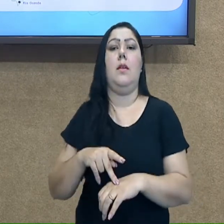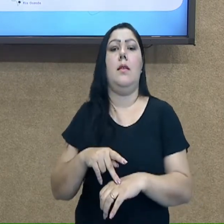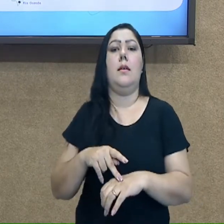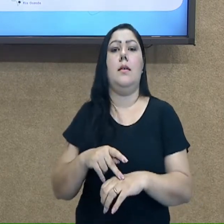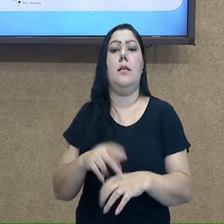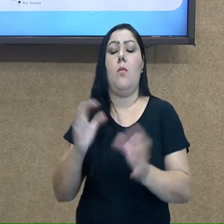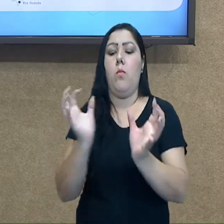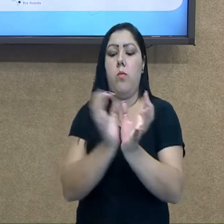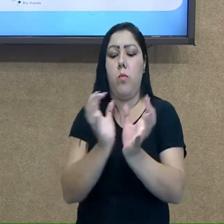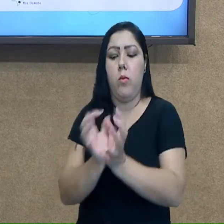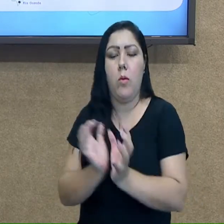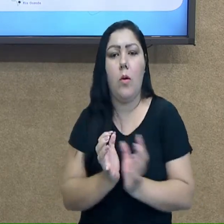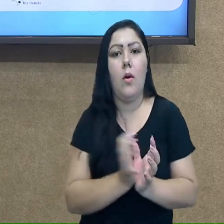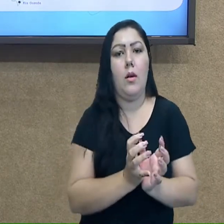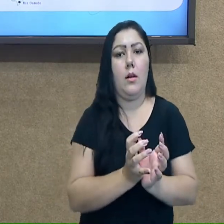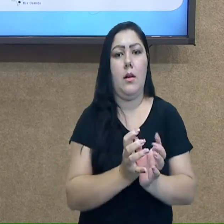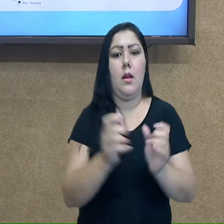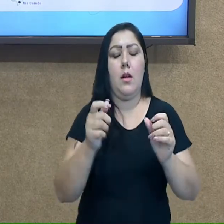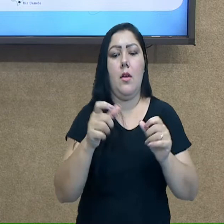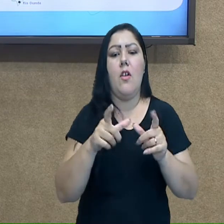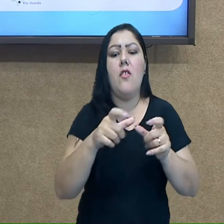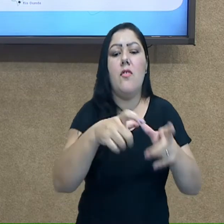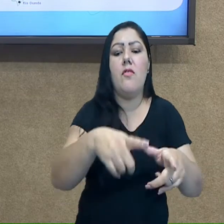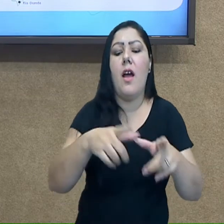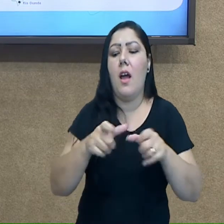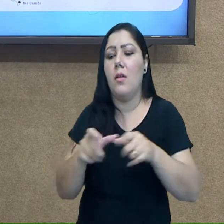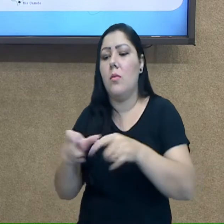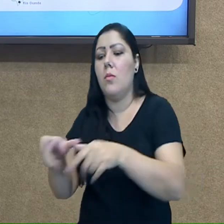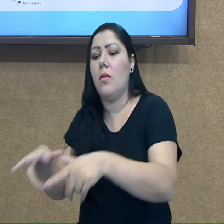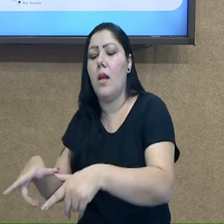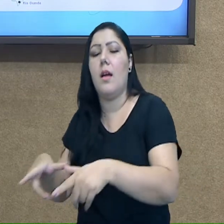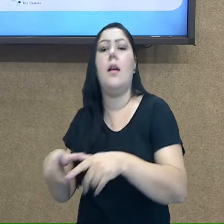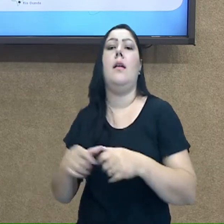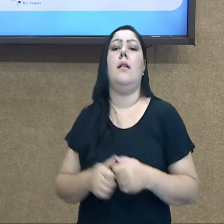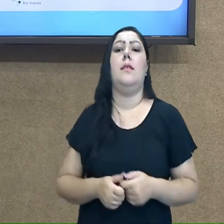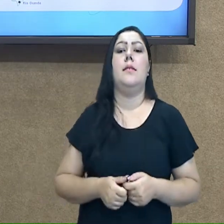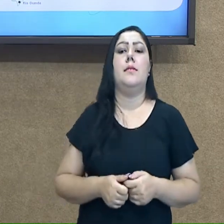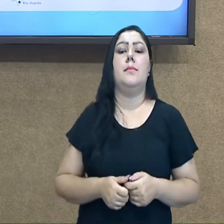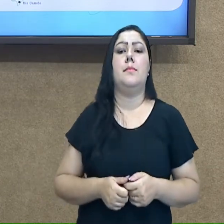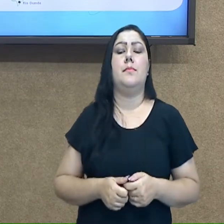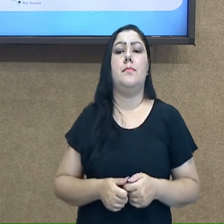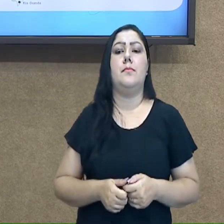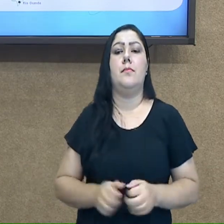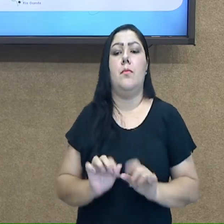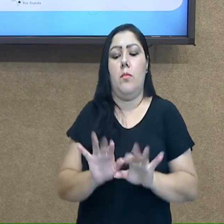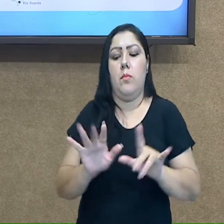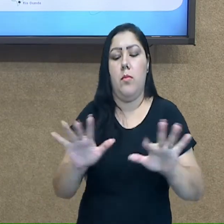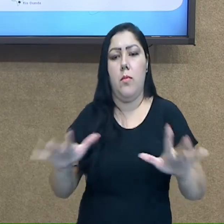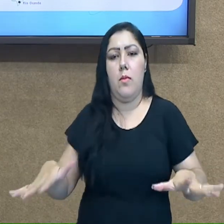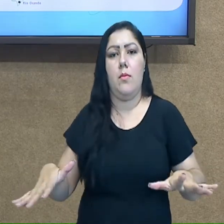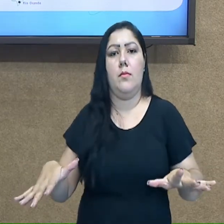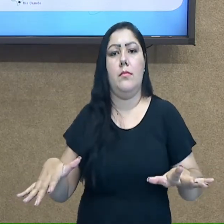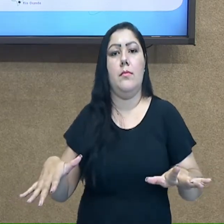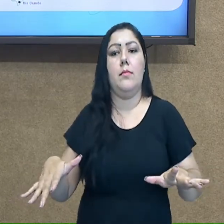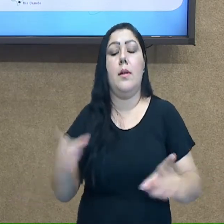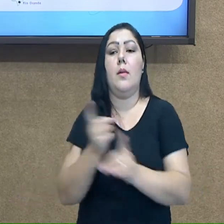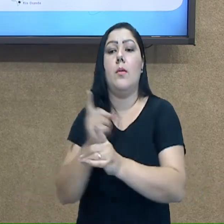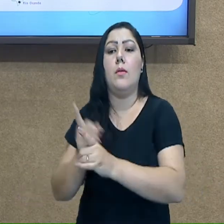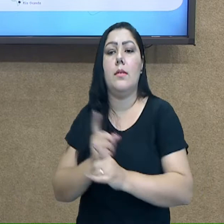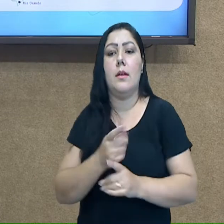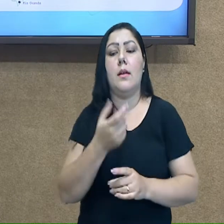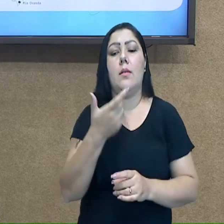explorar outros tipos de riquezas no interior da colônia. As entradas e bandeiras